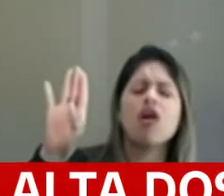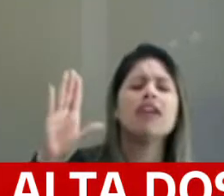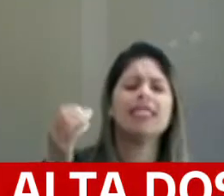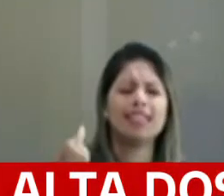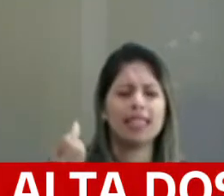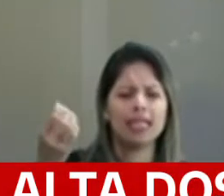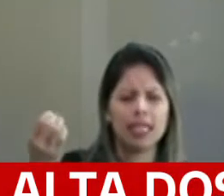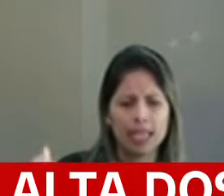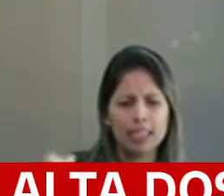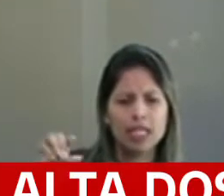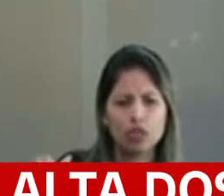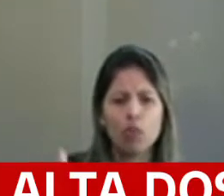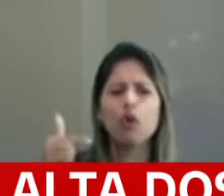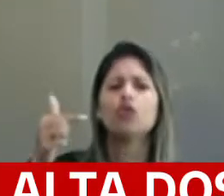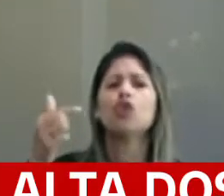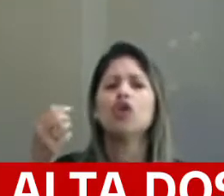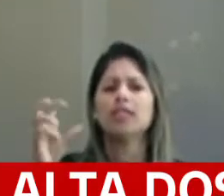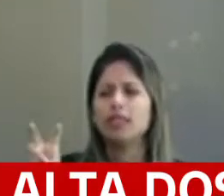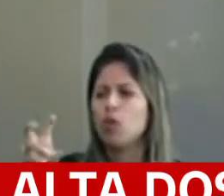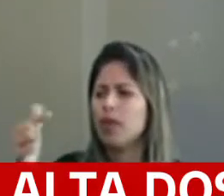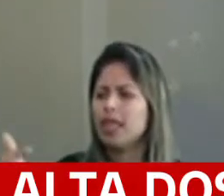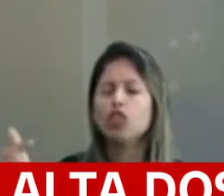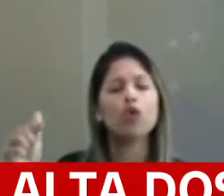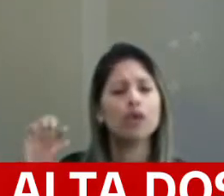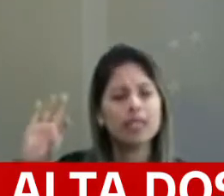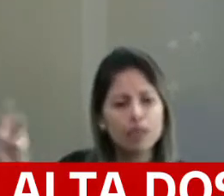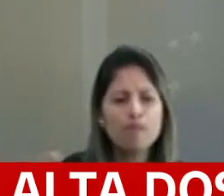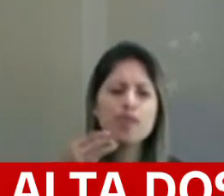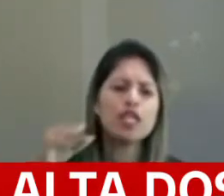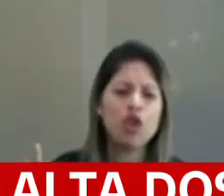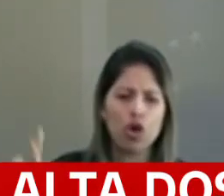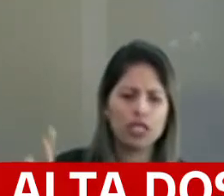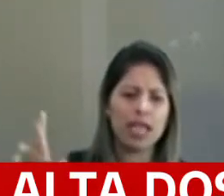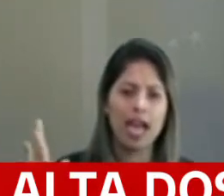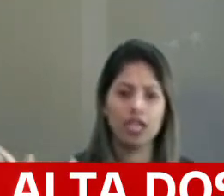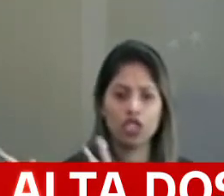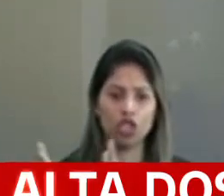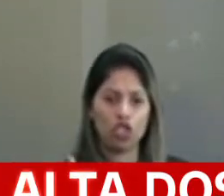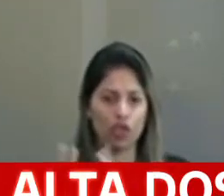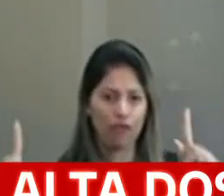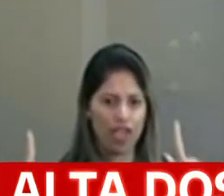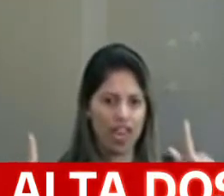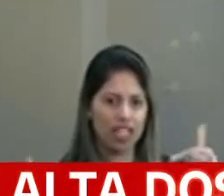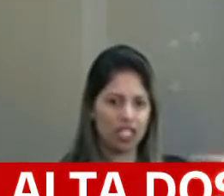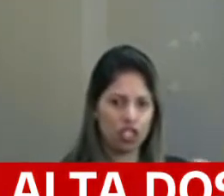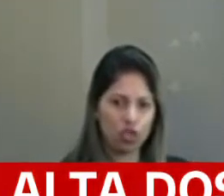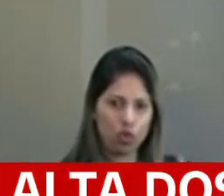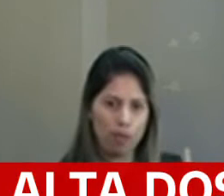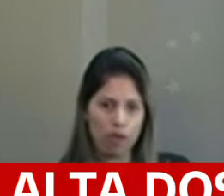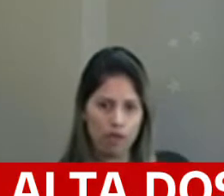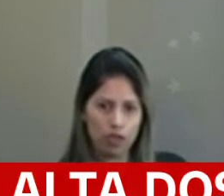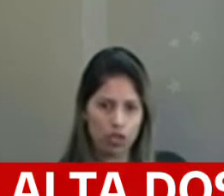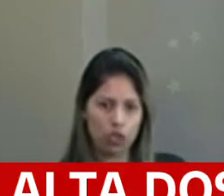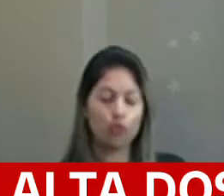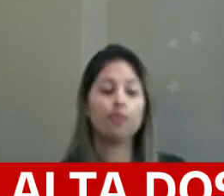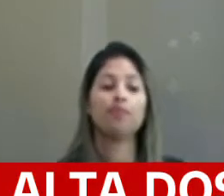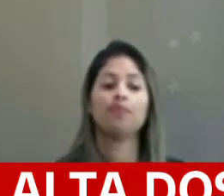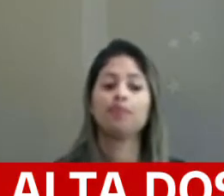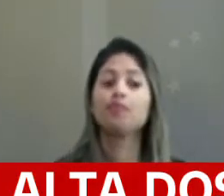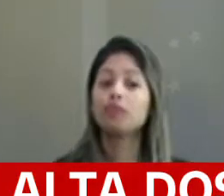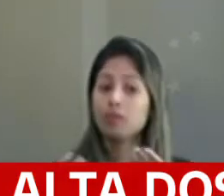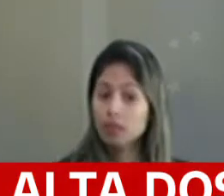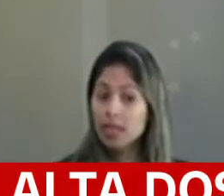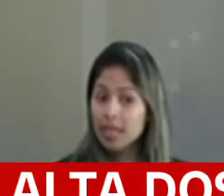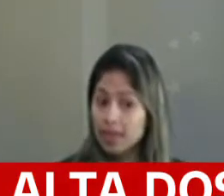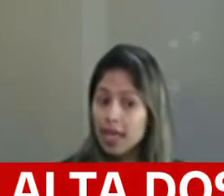66,52 bilhões em relação a 2021. Portanto, eu chamo a atenção que o crescimento estimado da